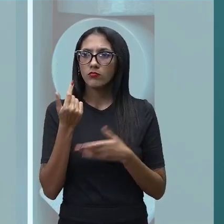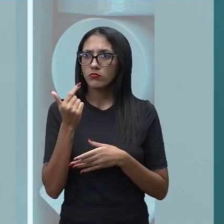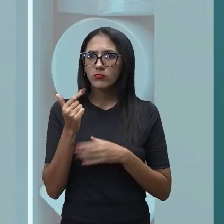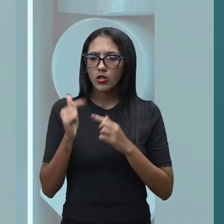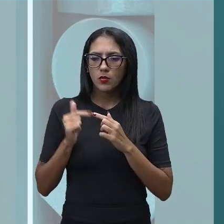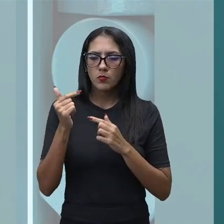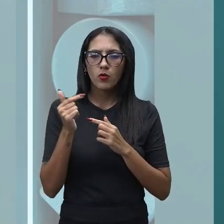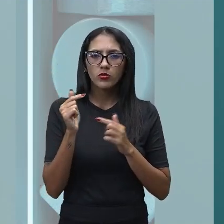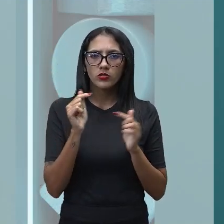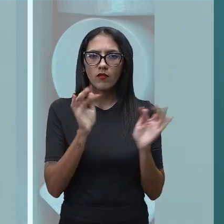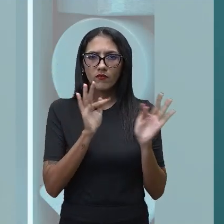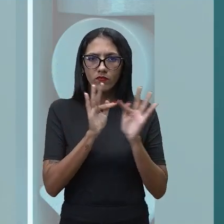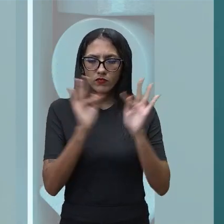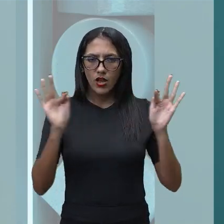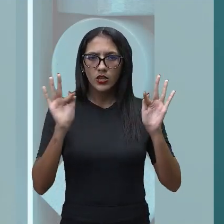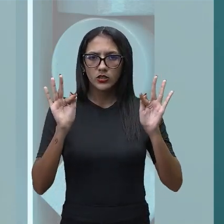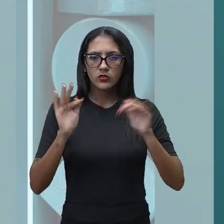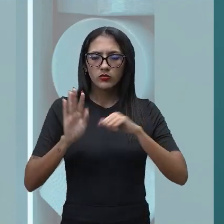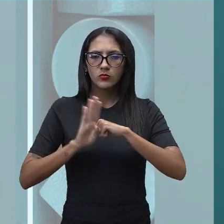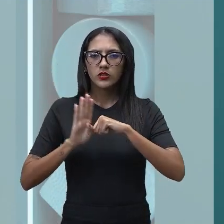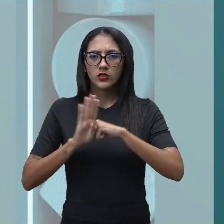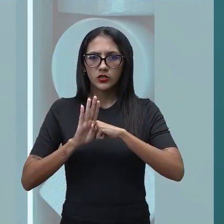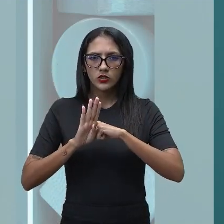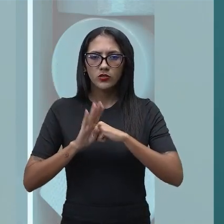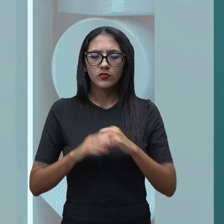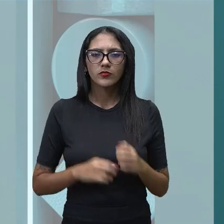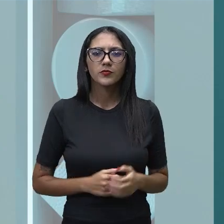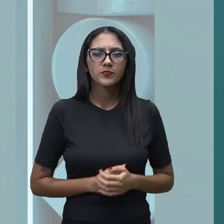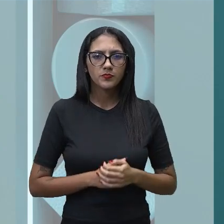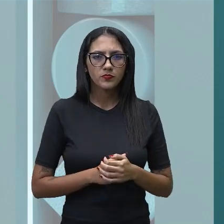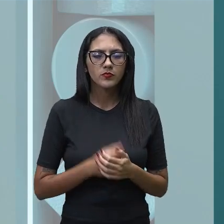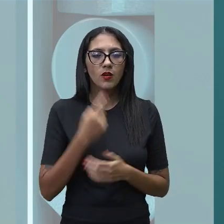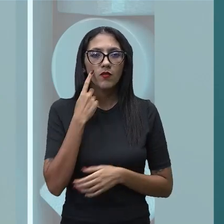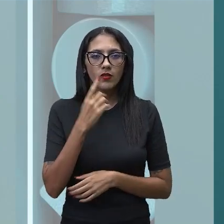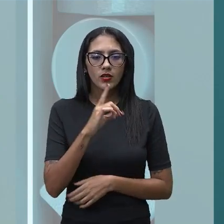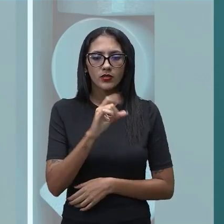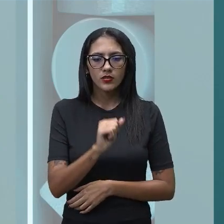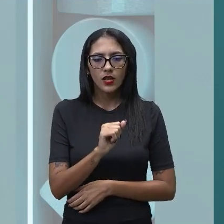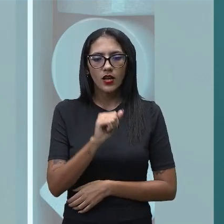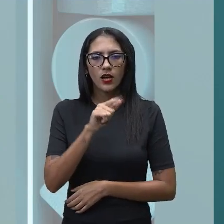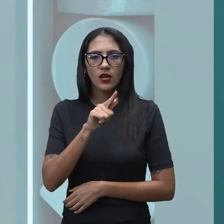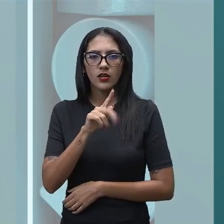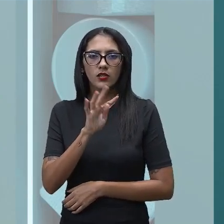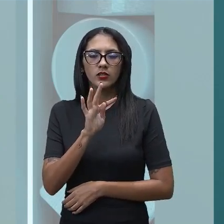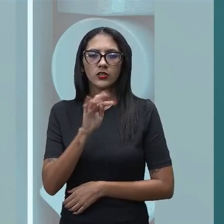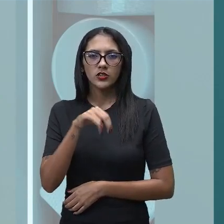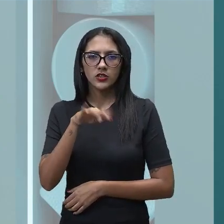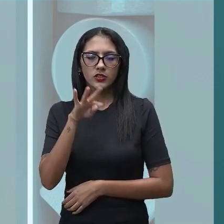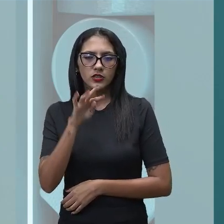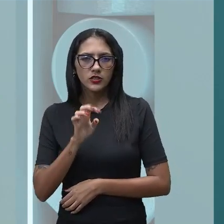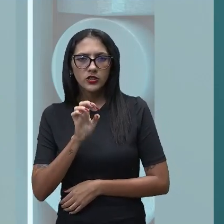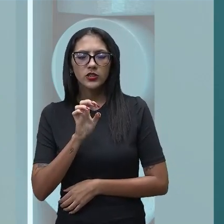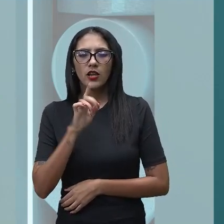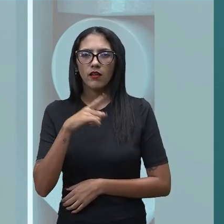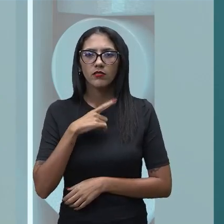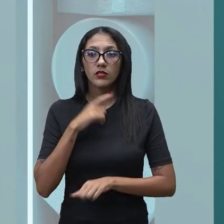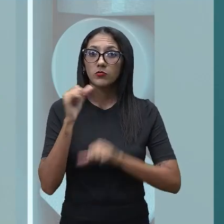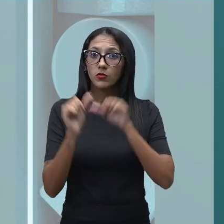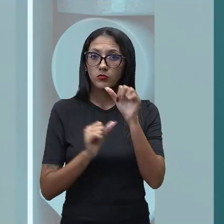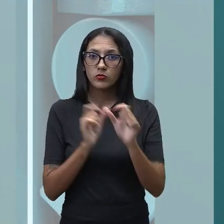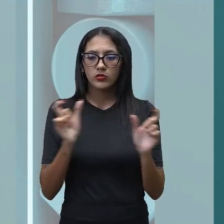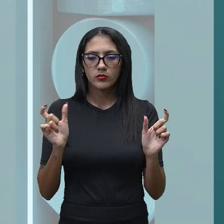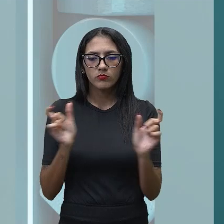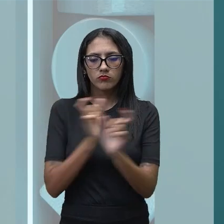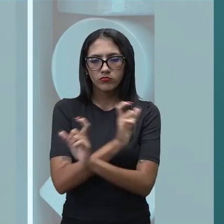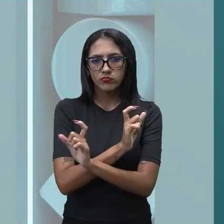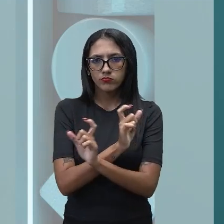substantivo. A grita, certo? Perceba que o da gente foi colocado ao final, ok? Então, observe